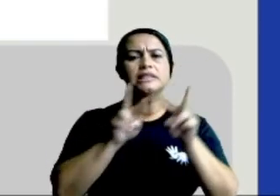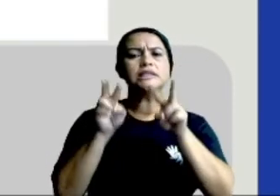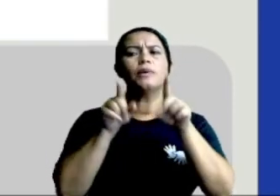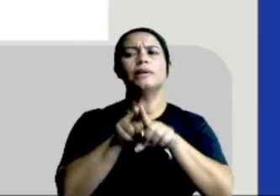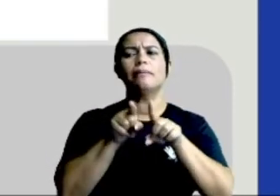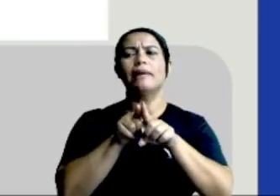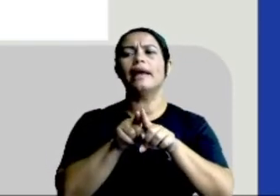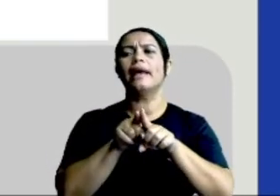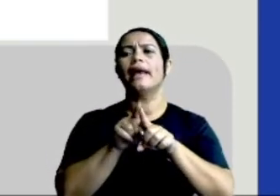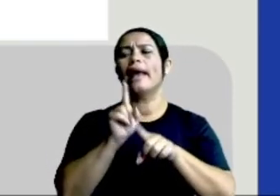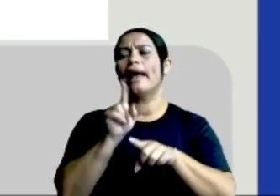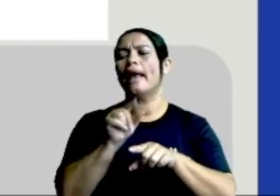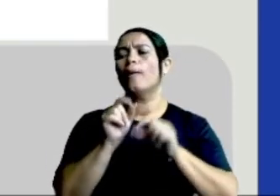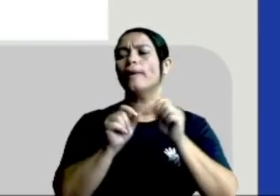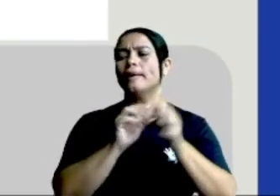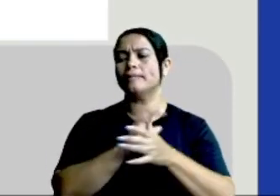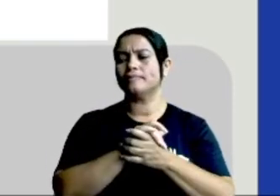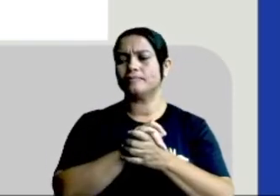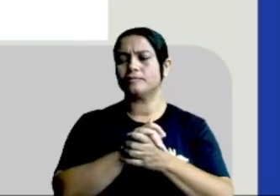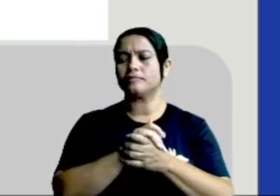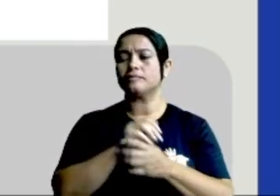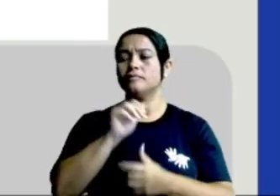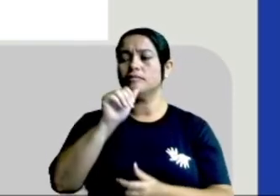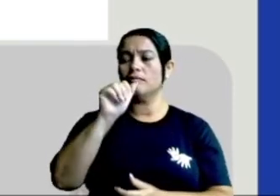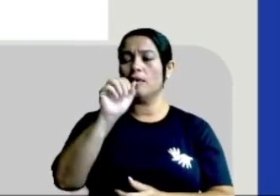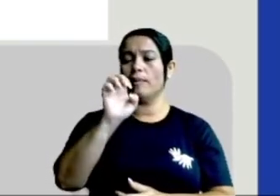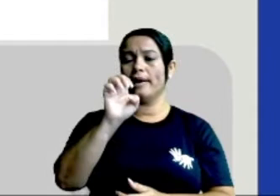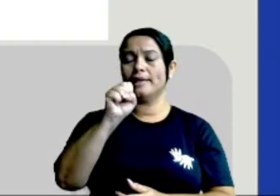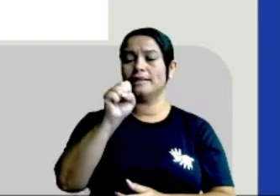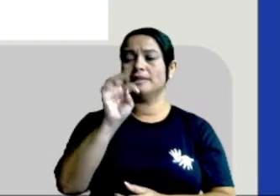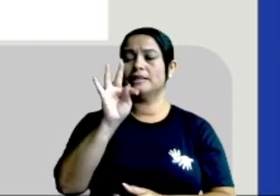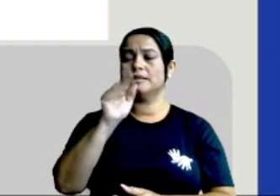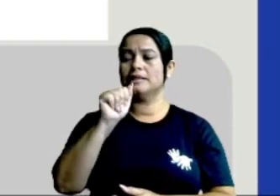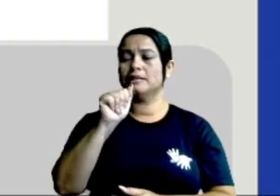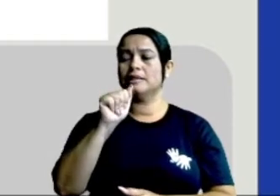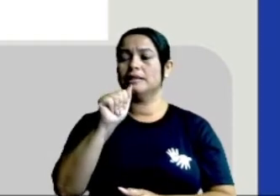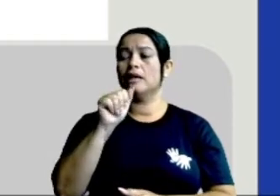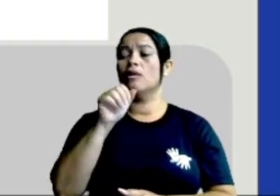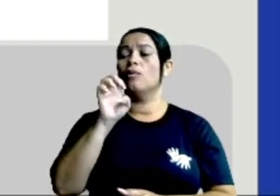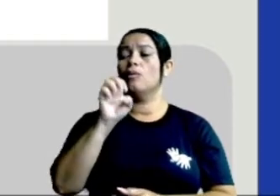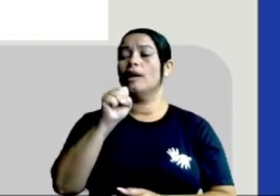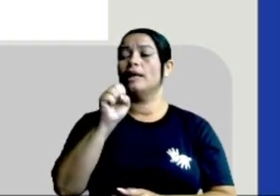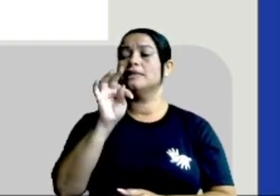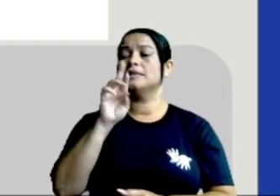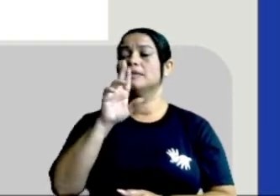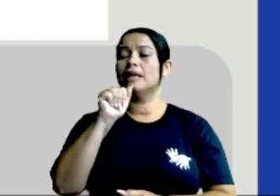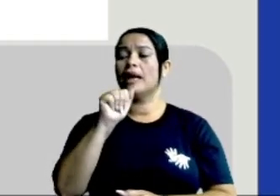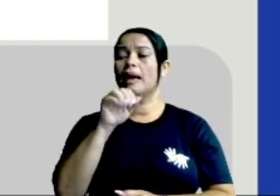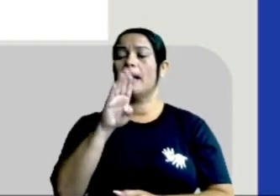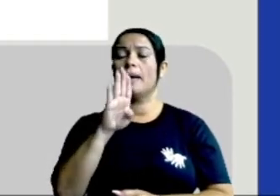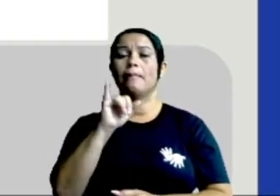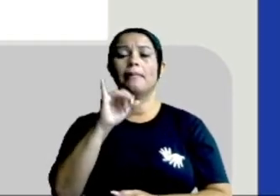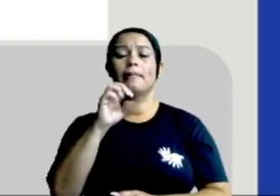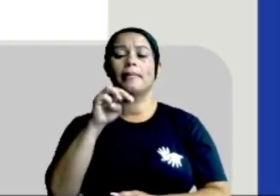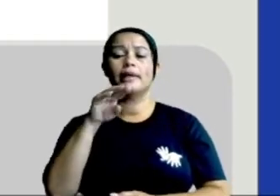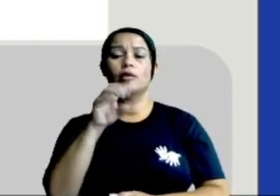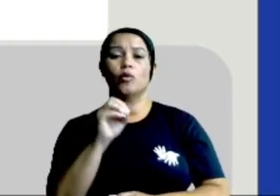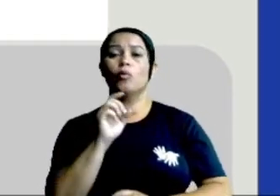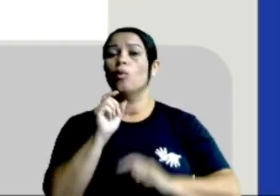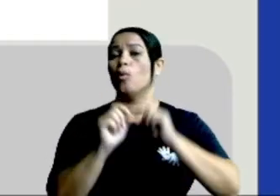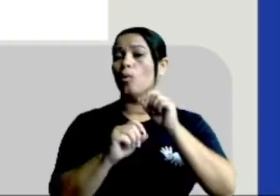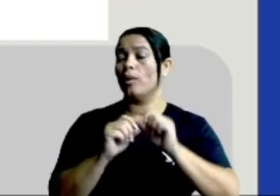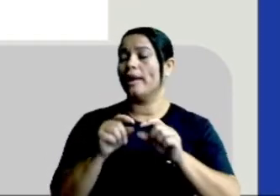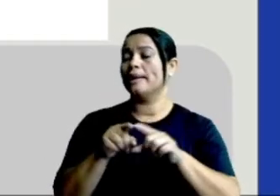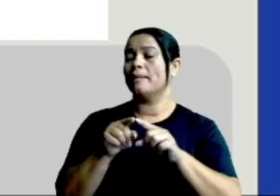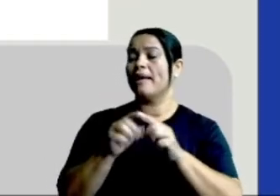olhos, é o estrabismo. O estrabismo, também chamado